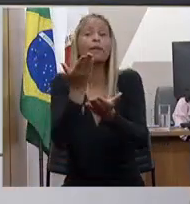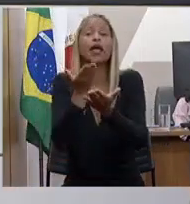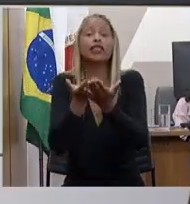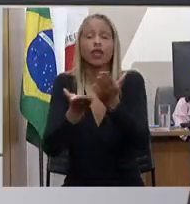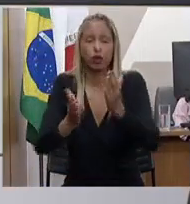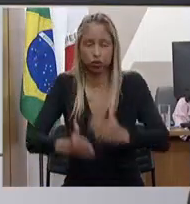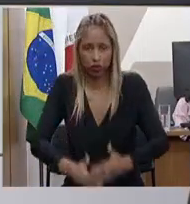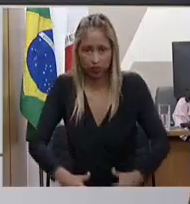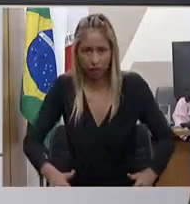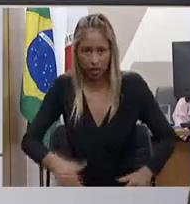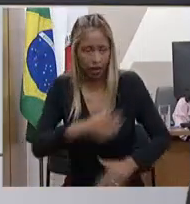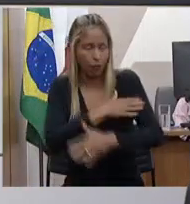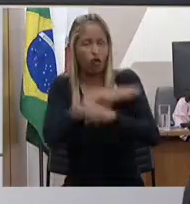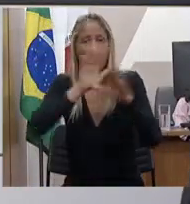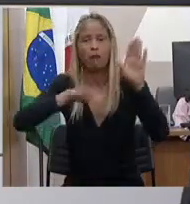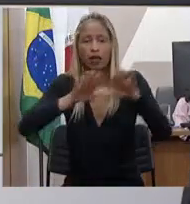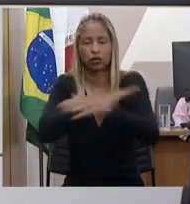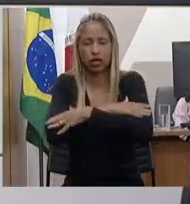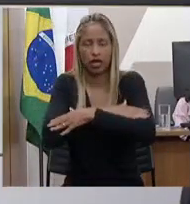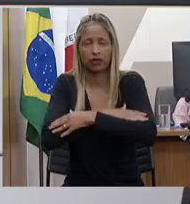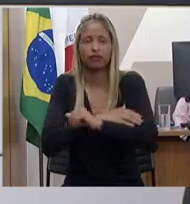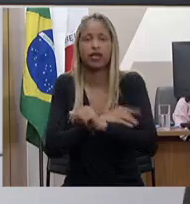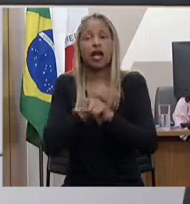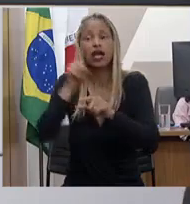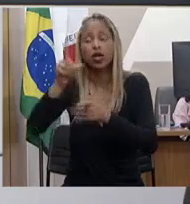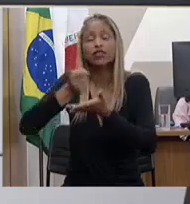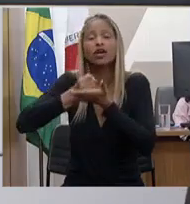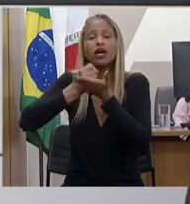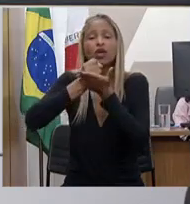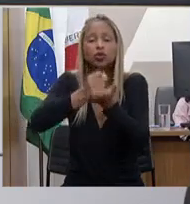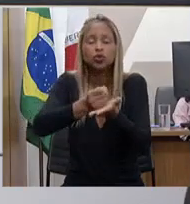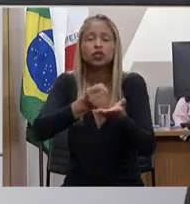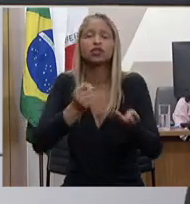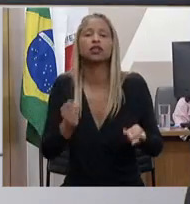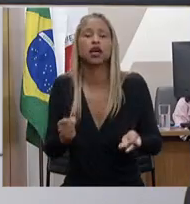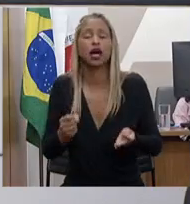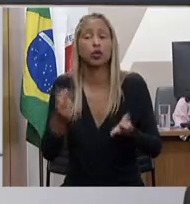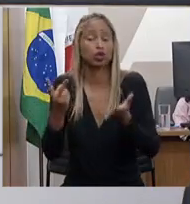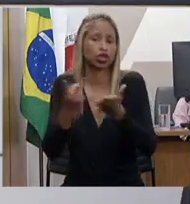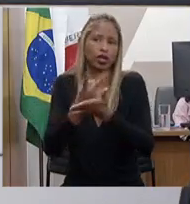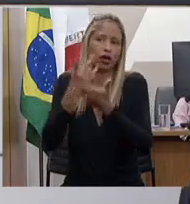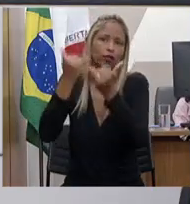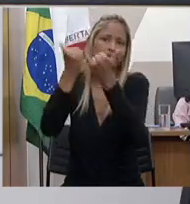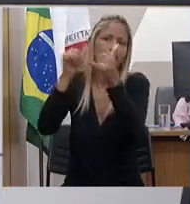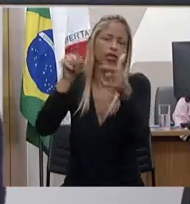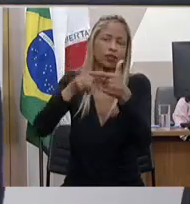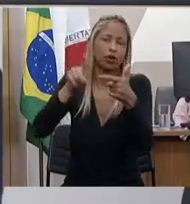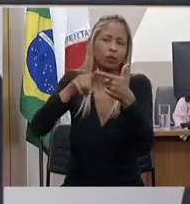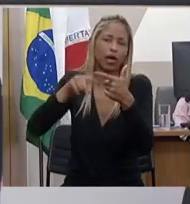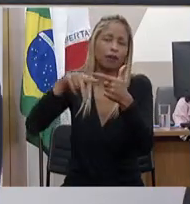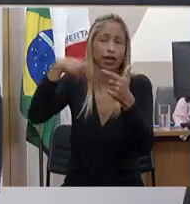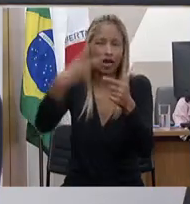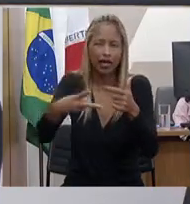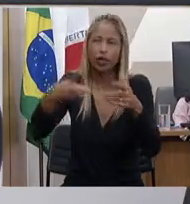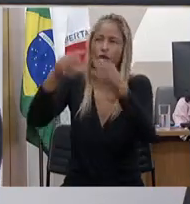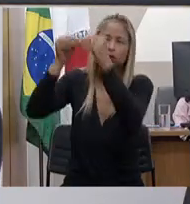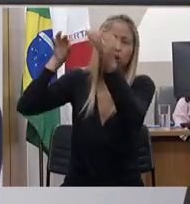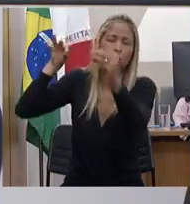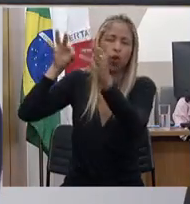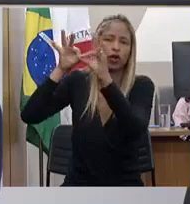as duas pernas E aí a gente tava ajudando esse companheiro que não tem quando tem assistido acidente na análise assistente foi feita